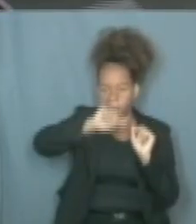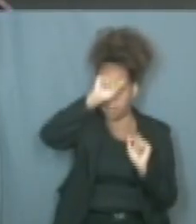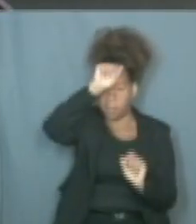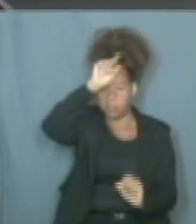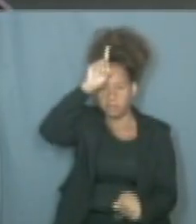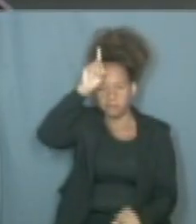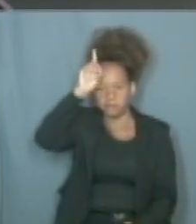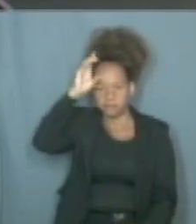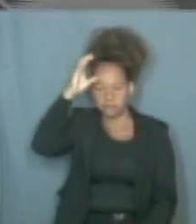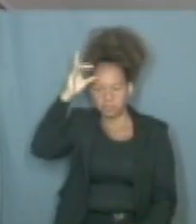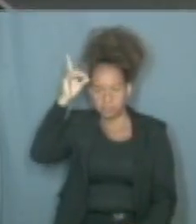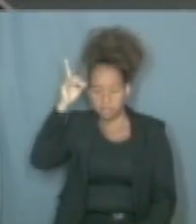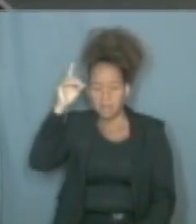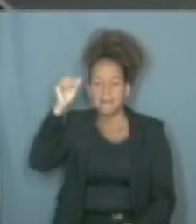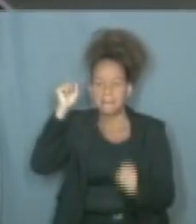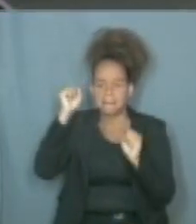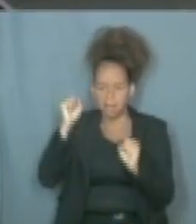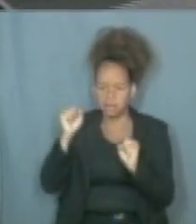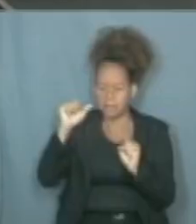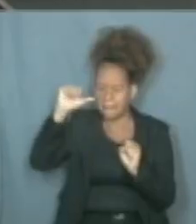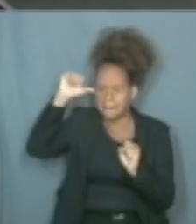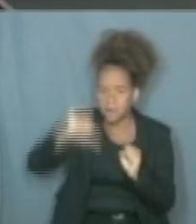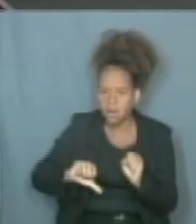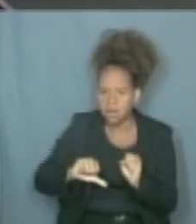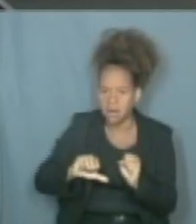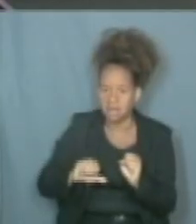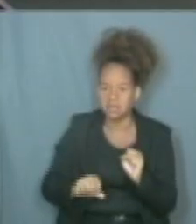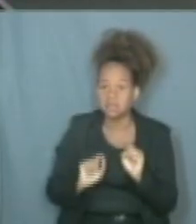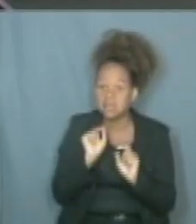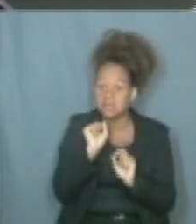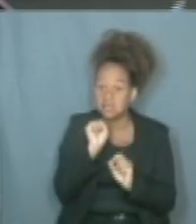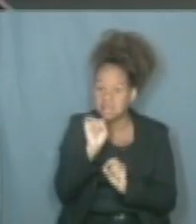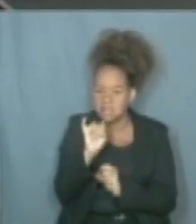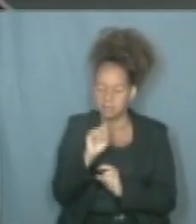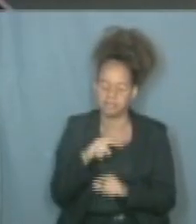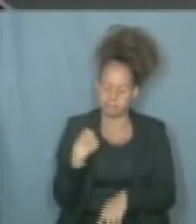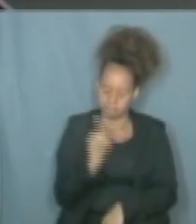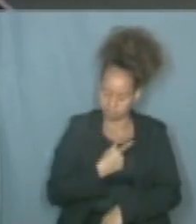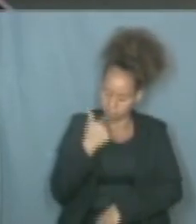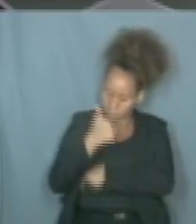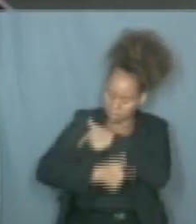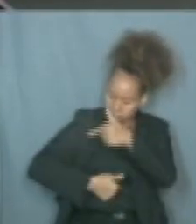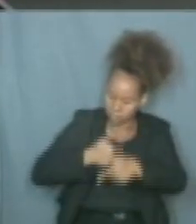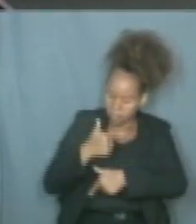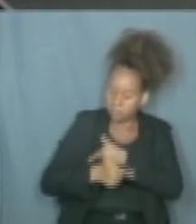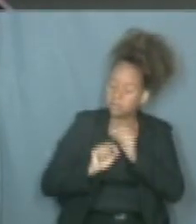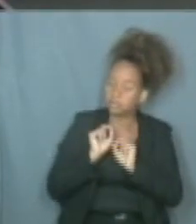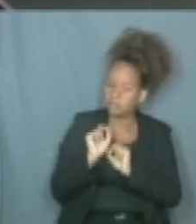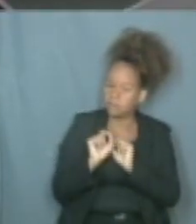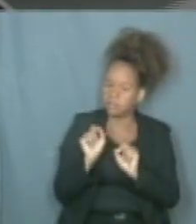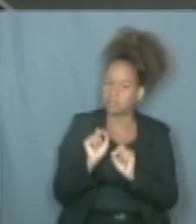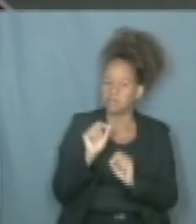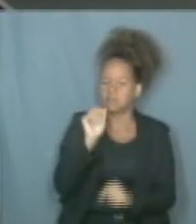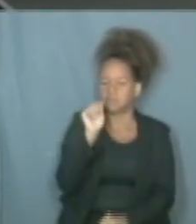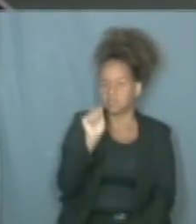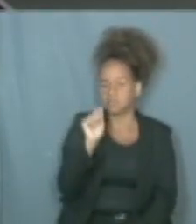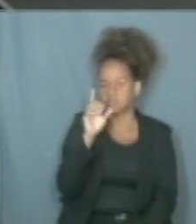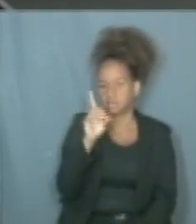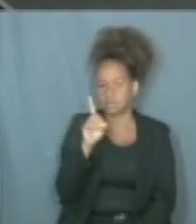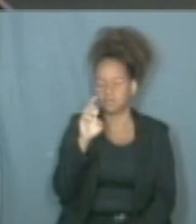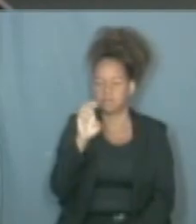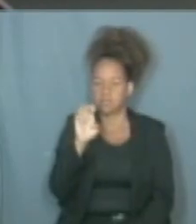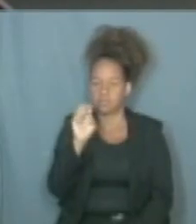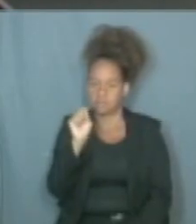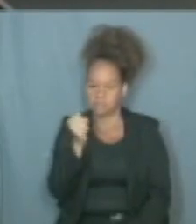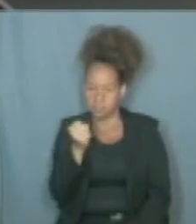ele pode piorar se a gente não trabalhar a questão dos ADEs, se a